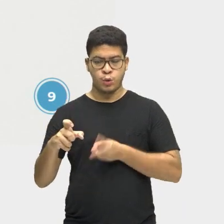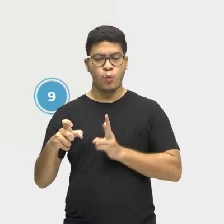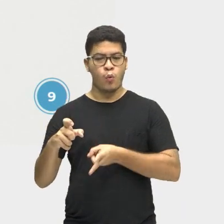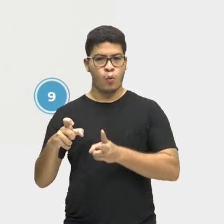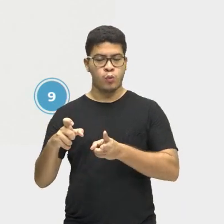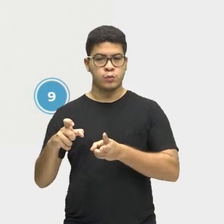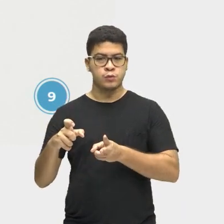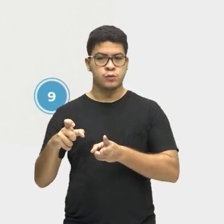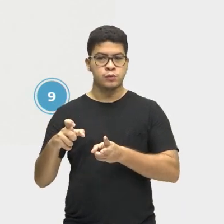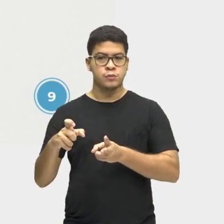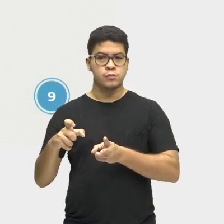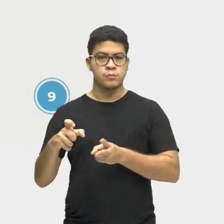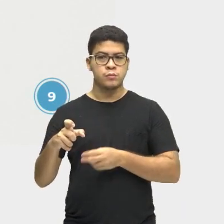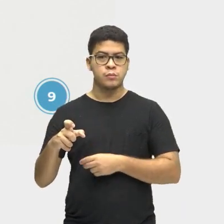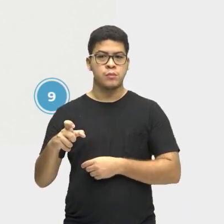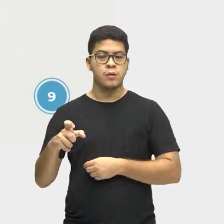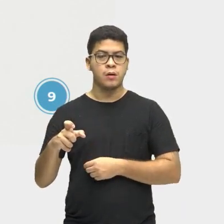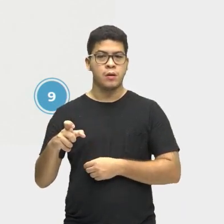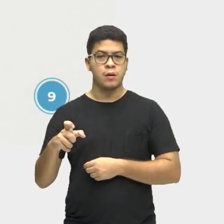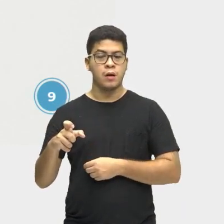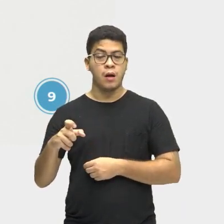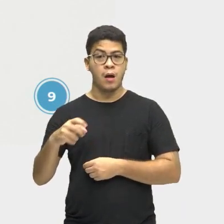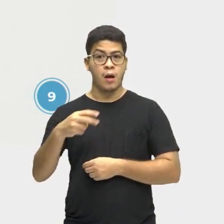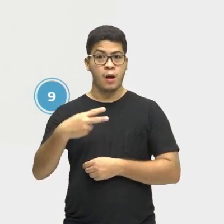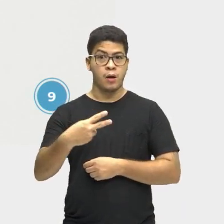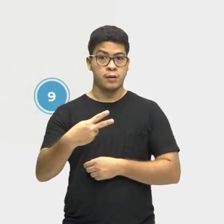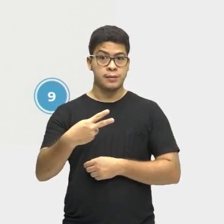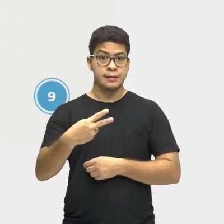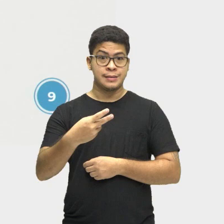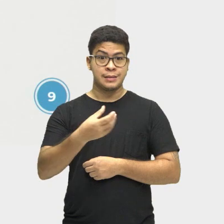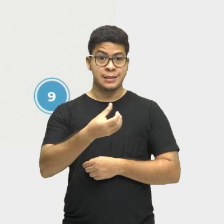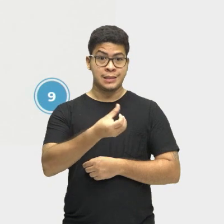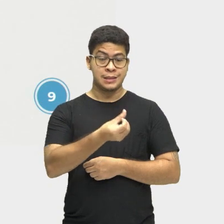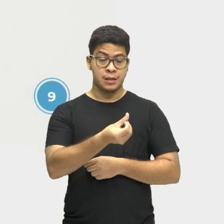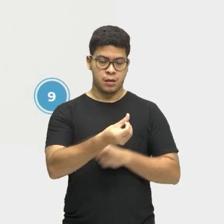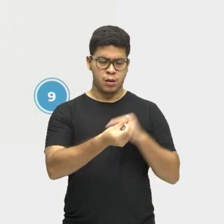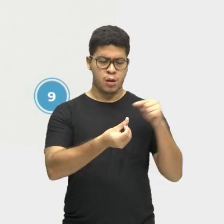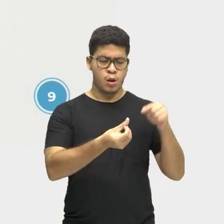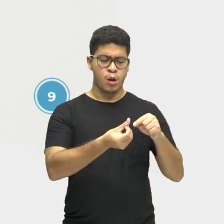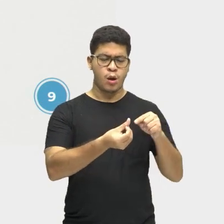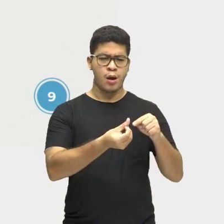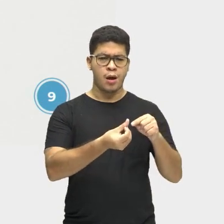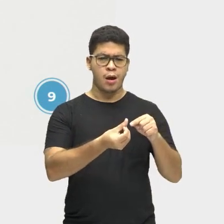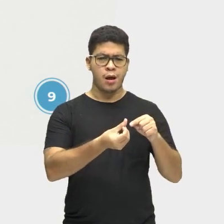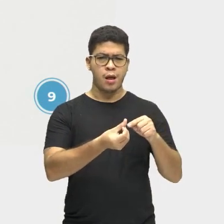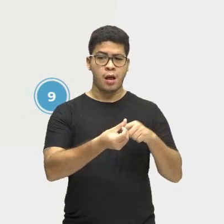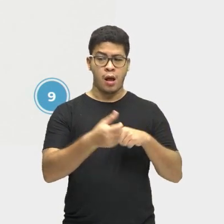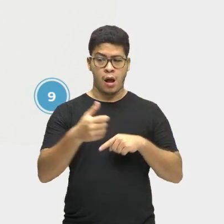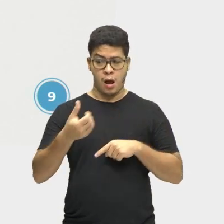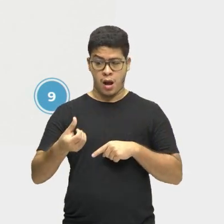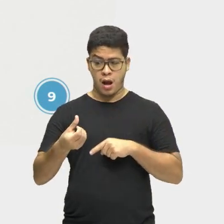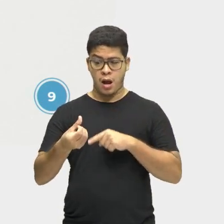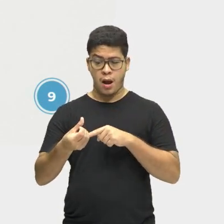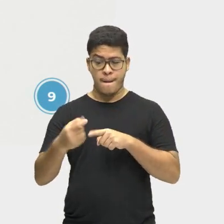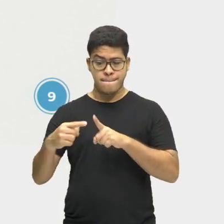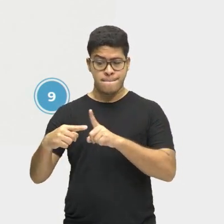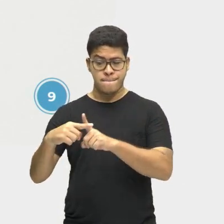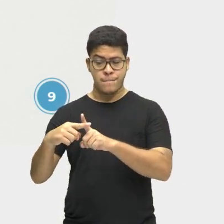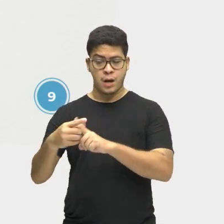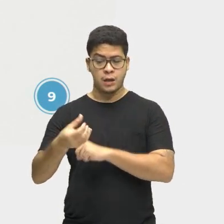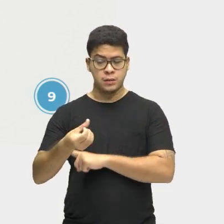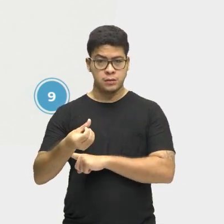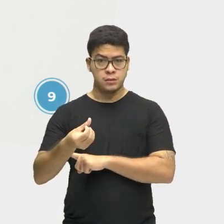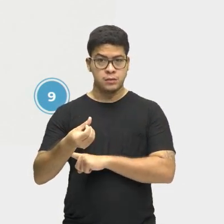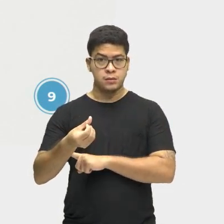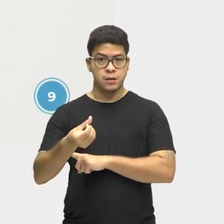para a direita do sinal de igualdade, o sinal dele vai mudar também. Era menos 6, passou a ser